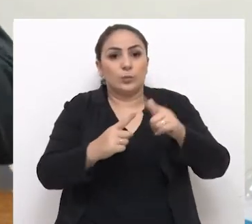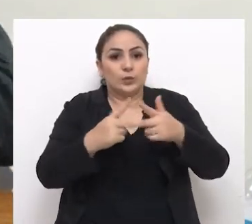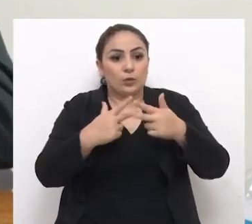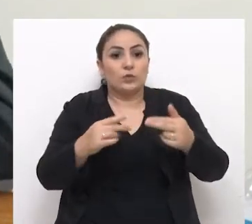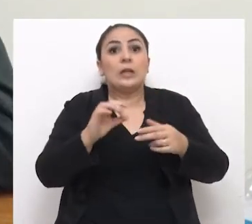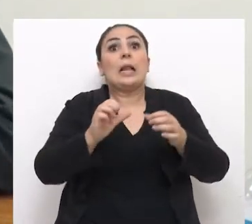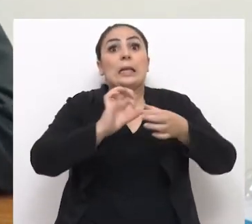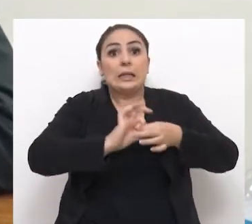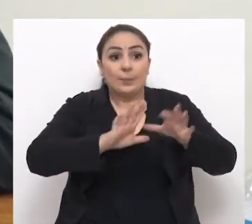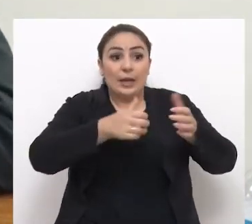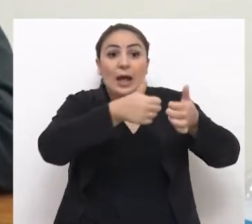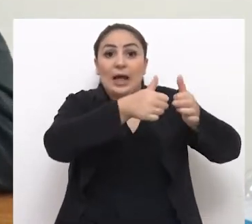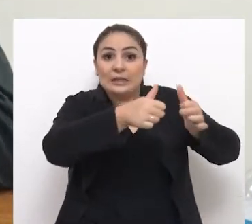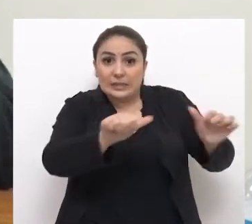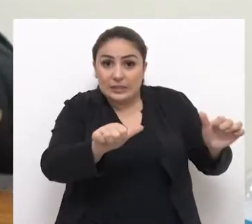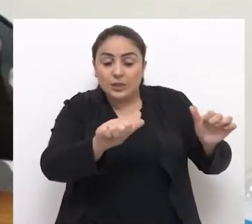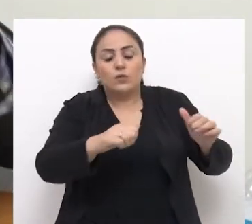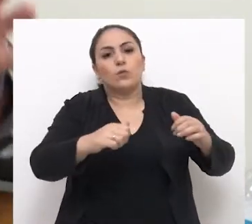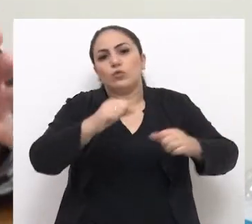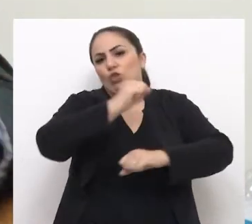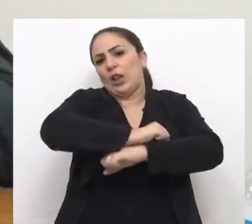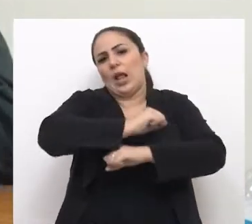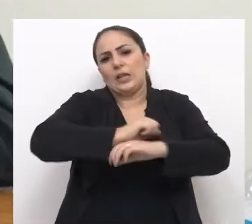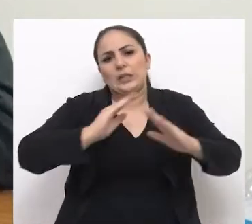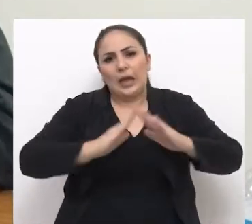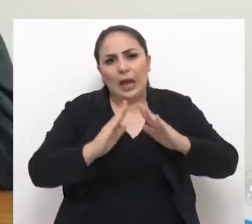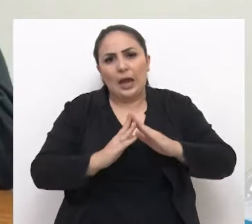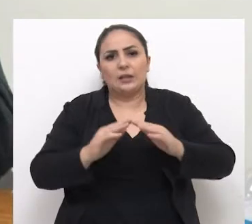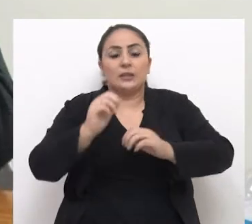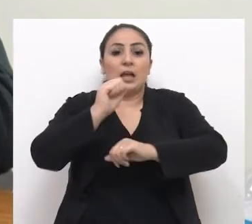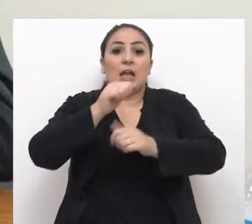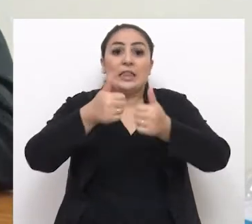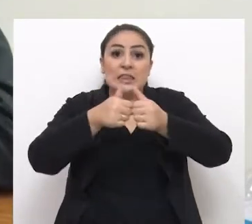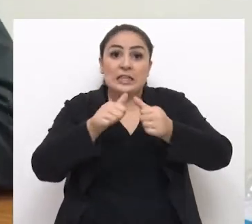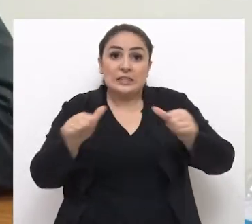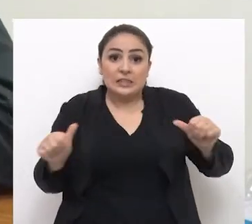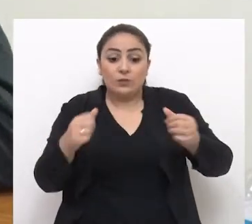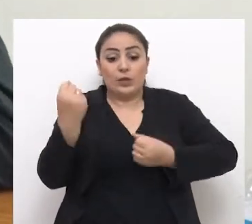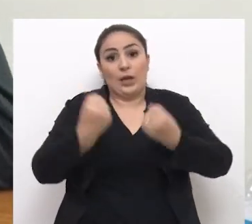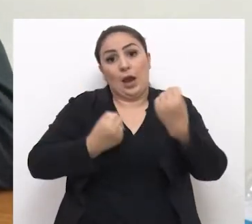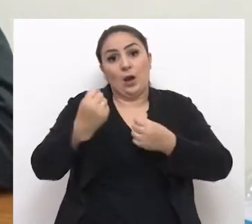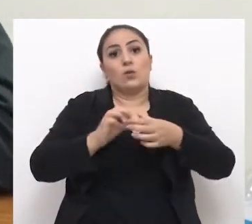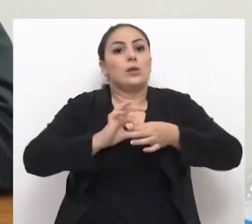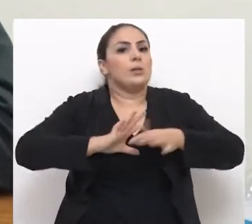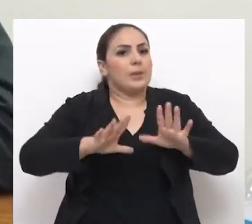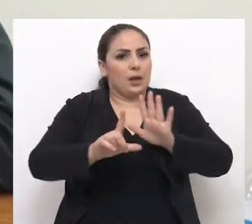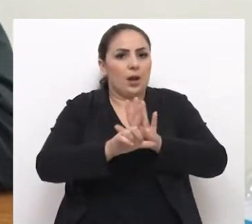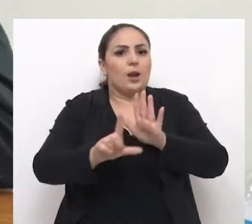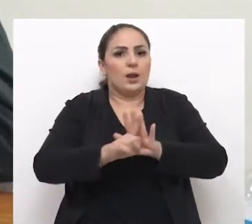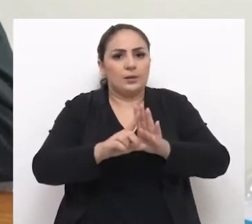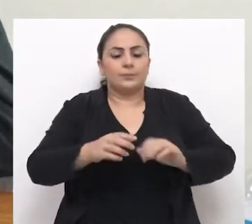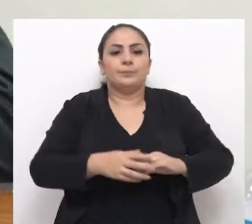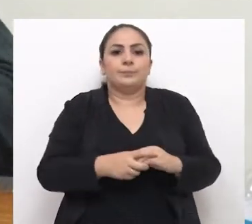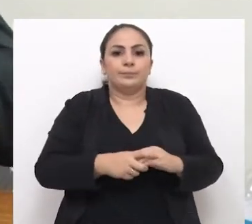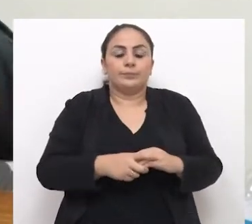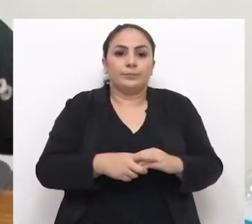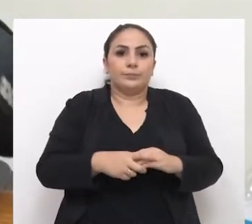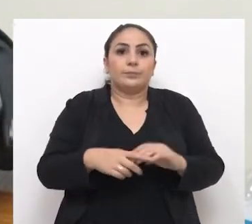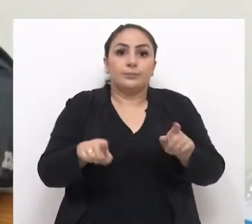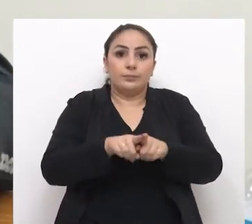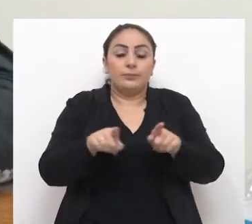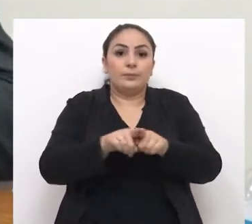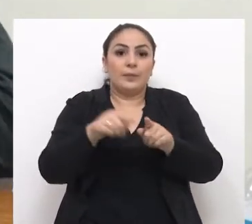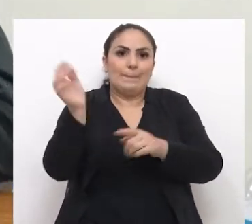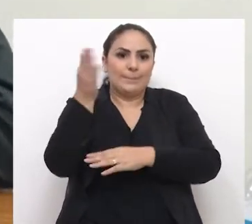propaganda, permitidos adesivos, tanto nas janelas de residência, adesivos em veículos, isso é permitido pela legislação.